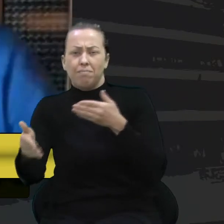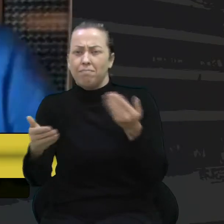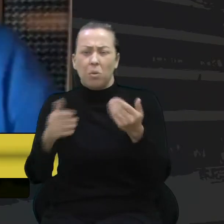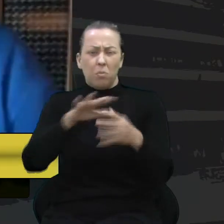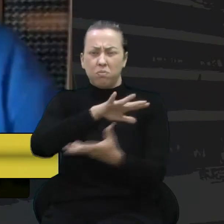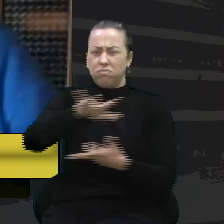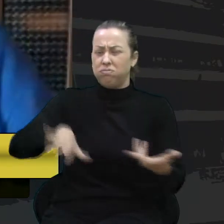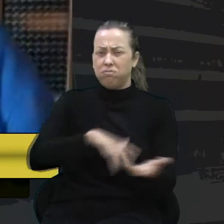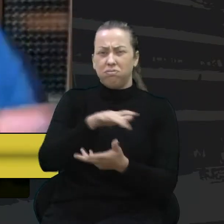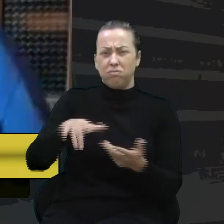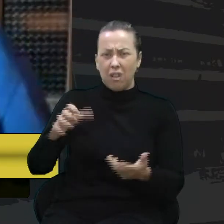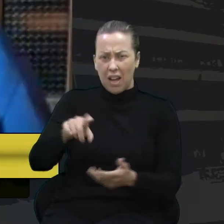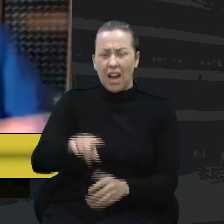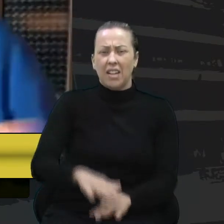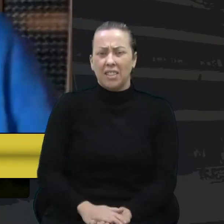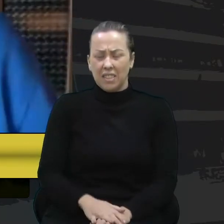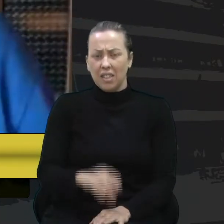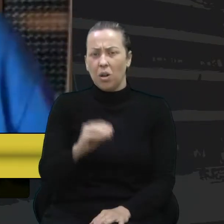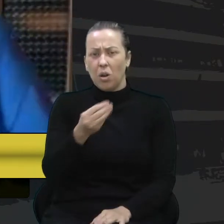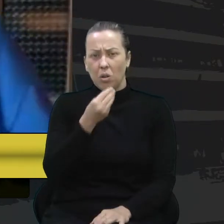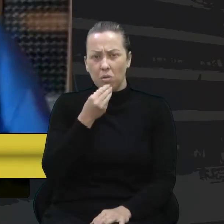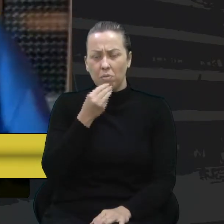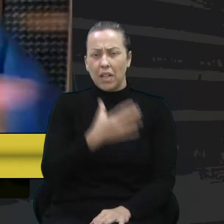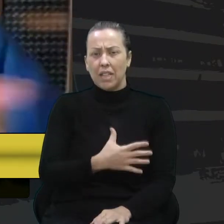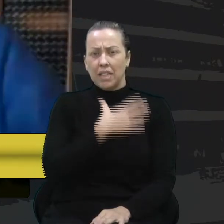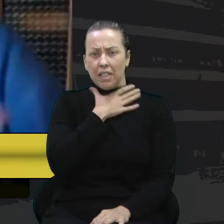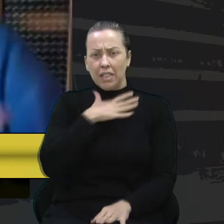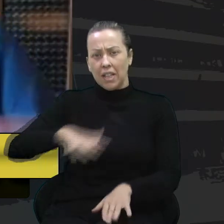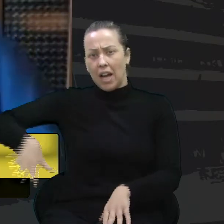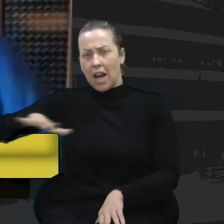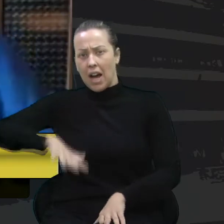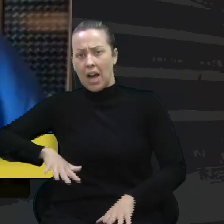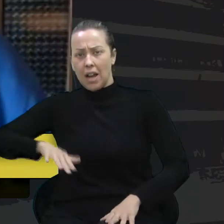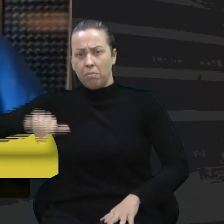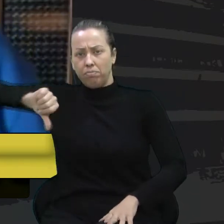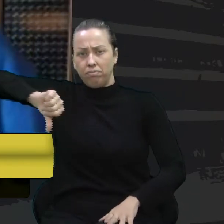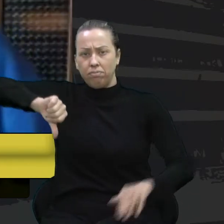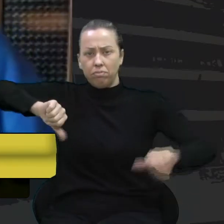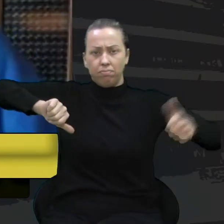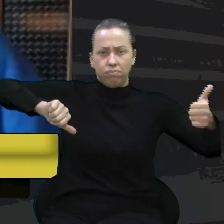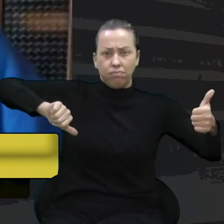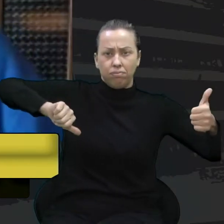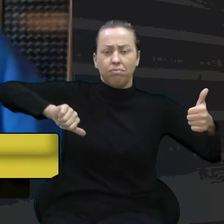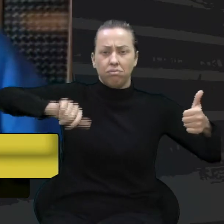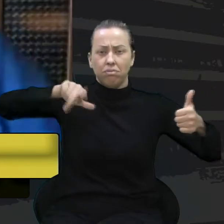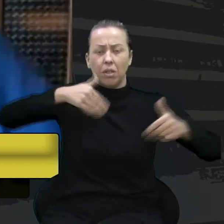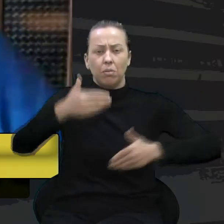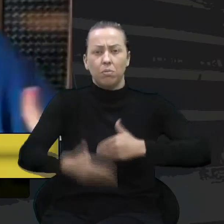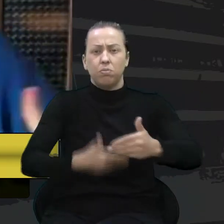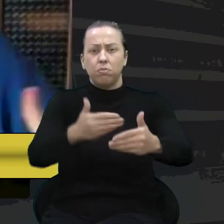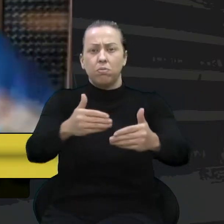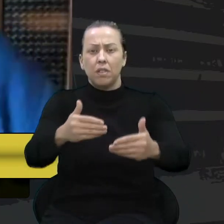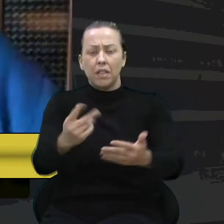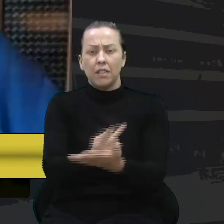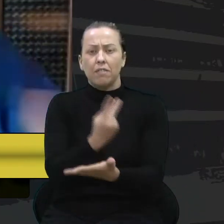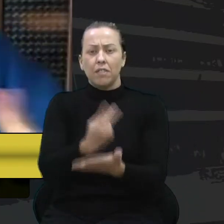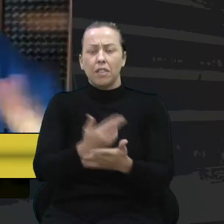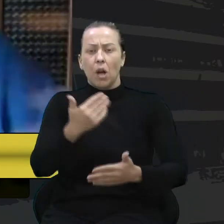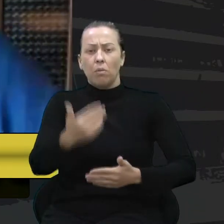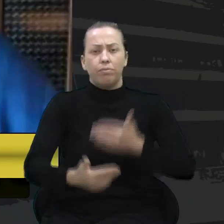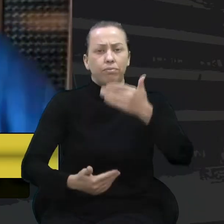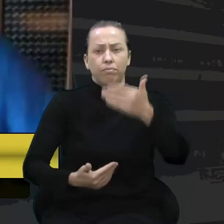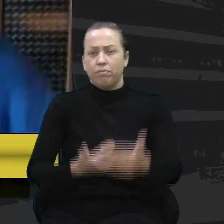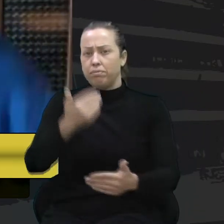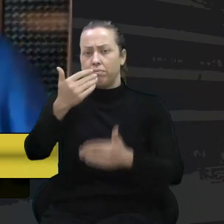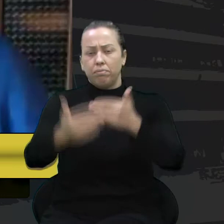Então, e aí fica claro, a crise fica para um setor, para outro não. Então, são medidas que foram sendo feitas no